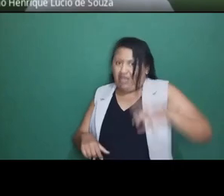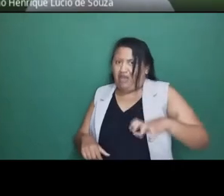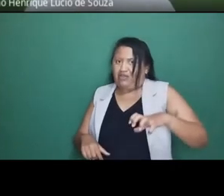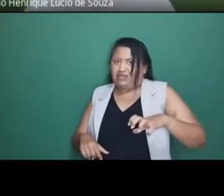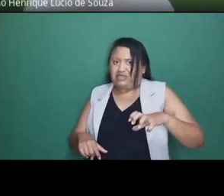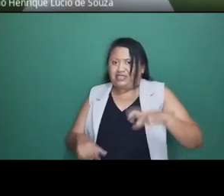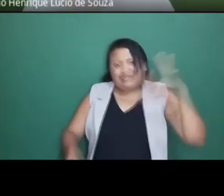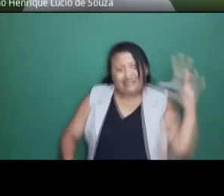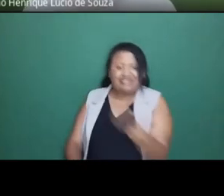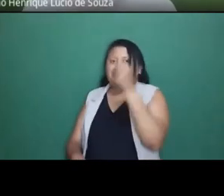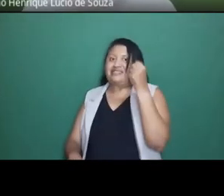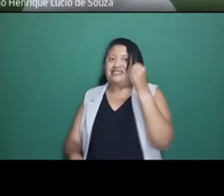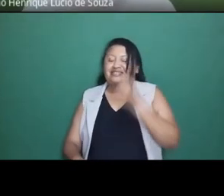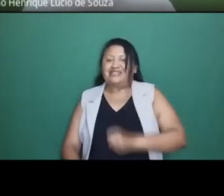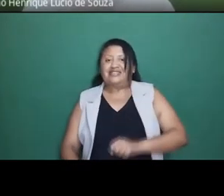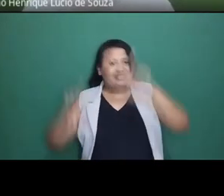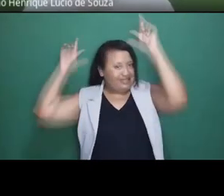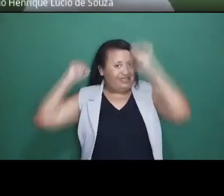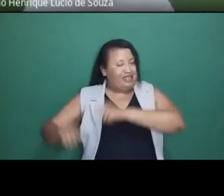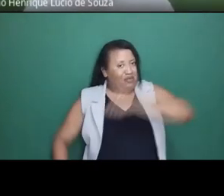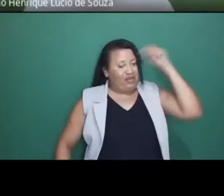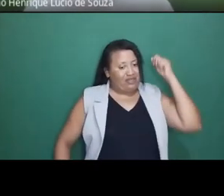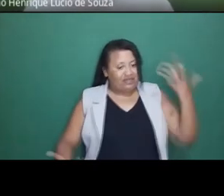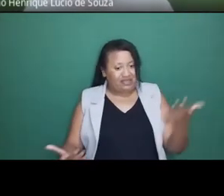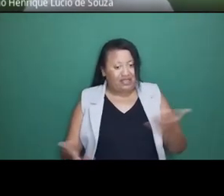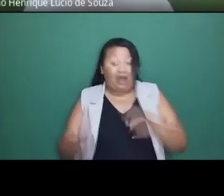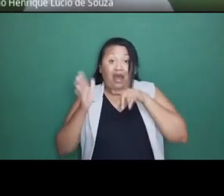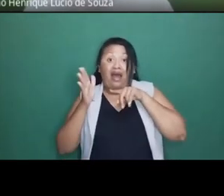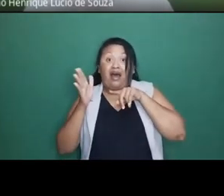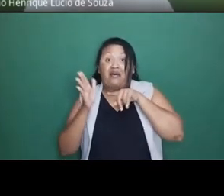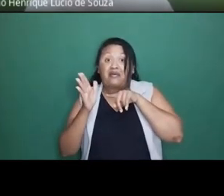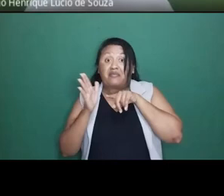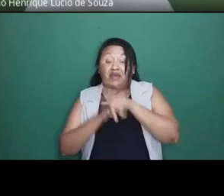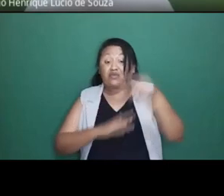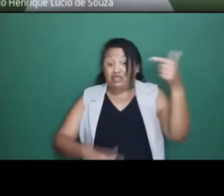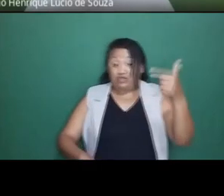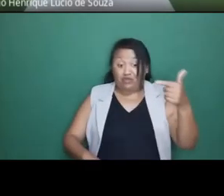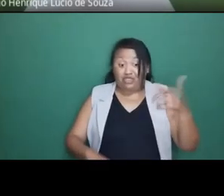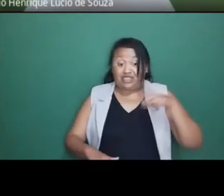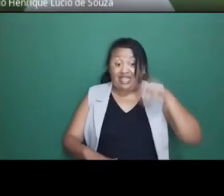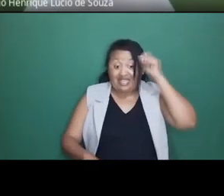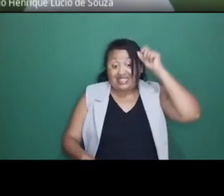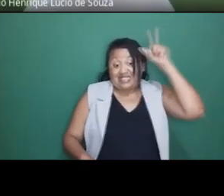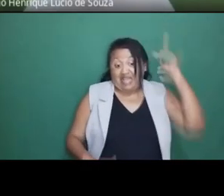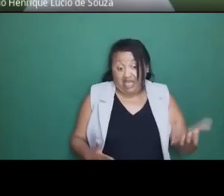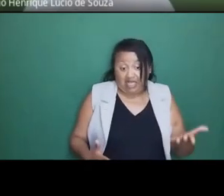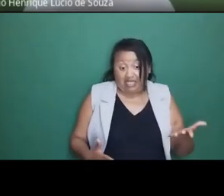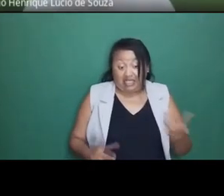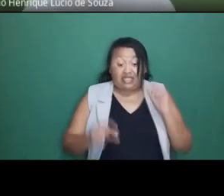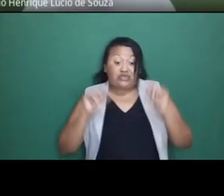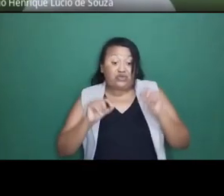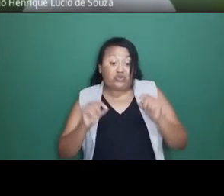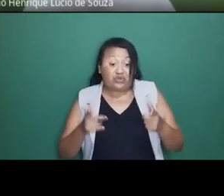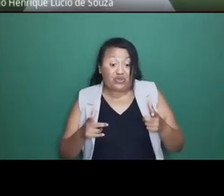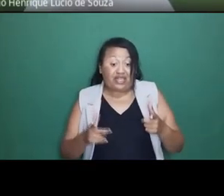Napoleão na afirmativa 2 o texto 2 traz a ideia de que desde a